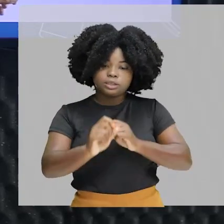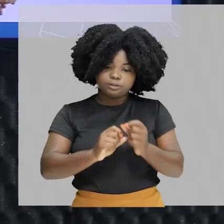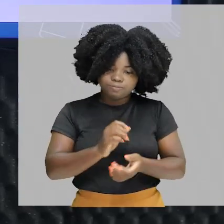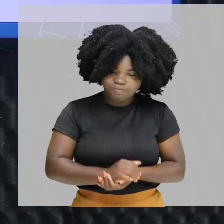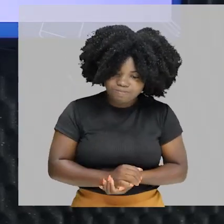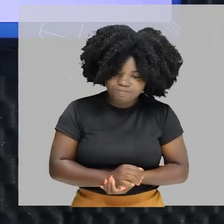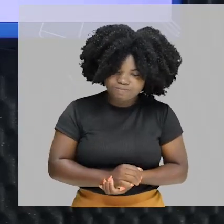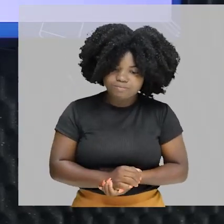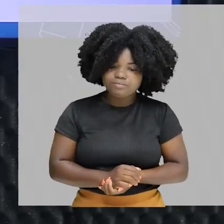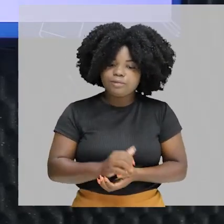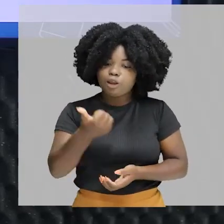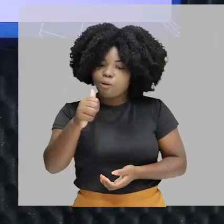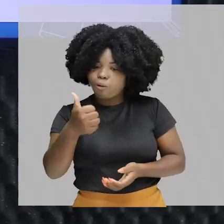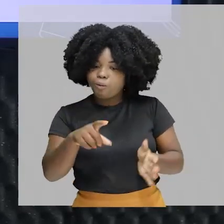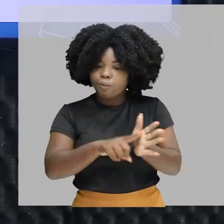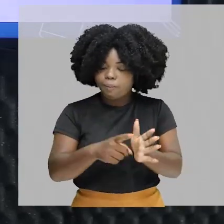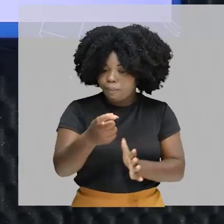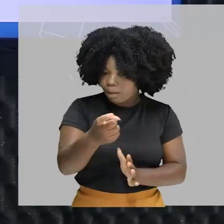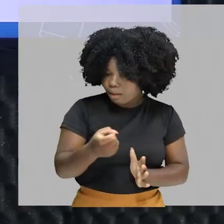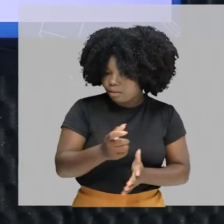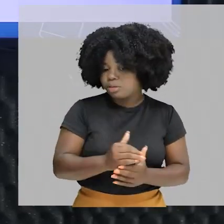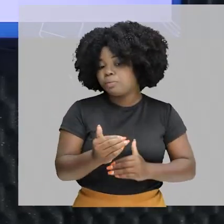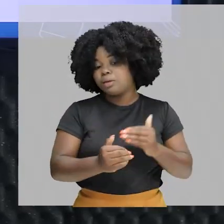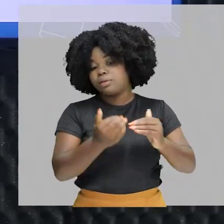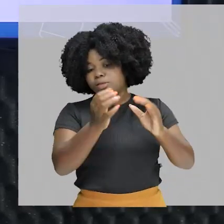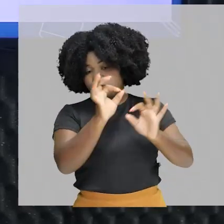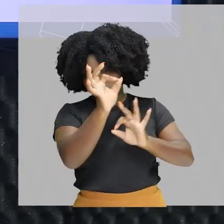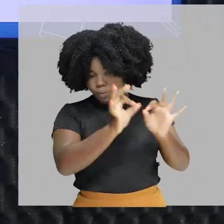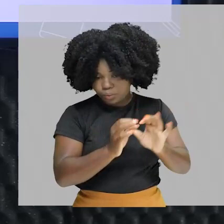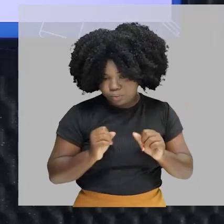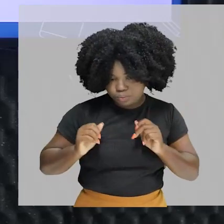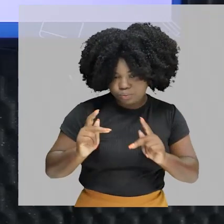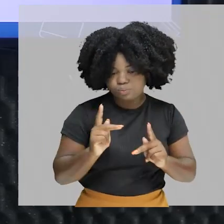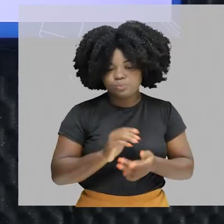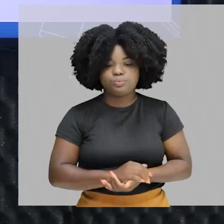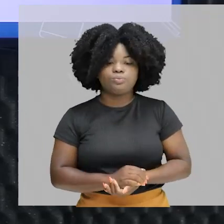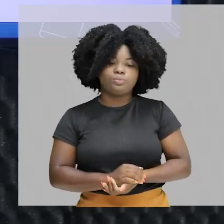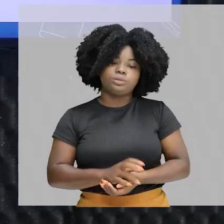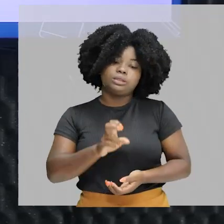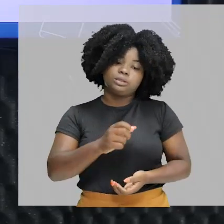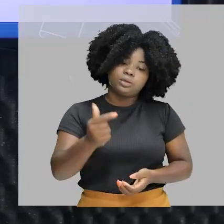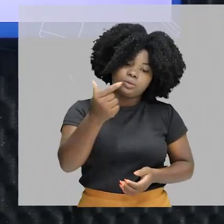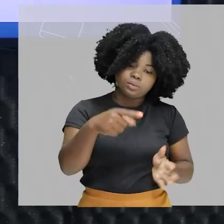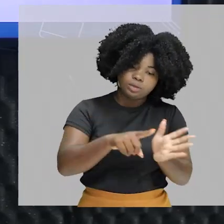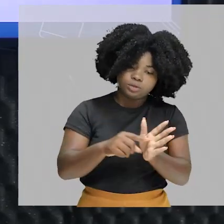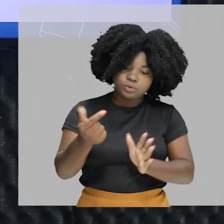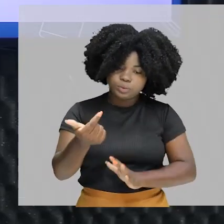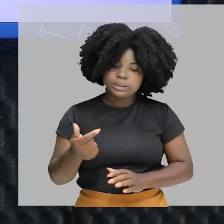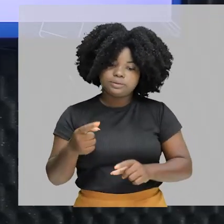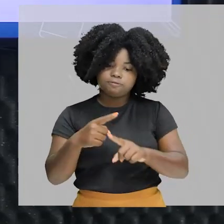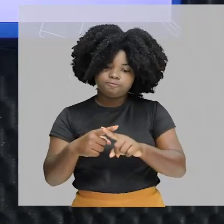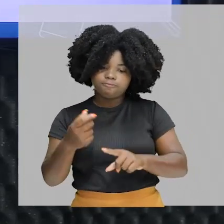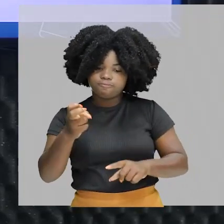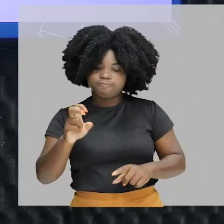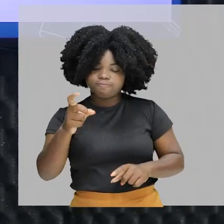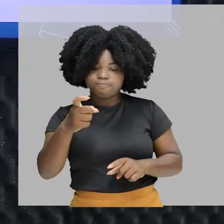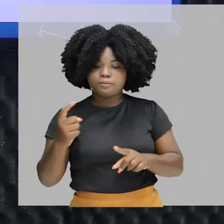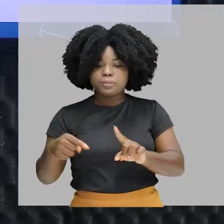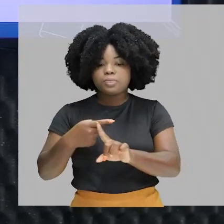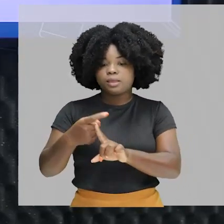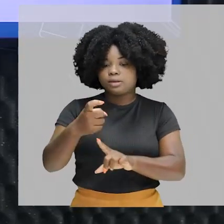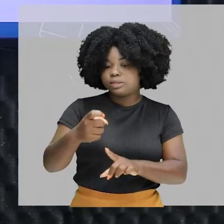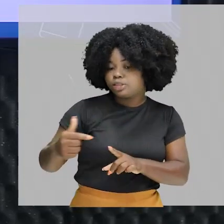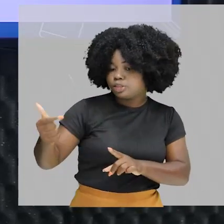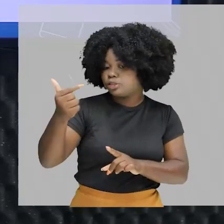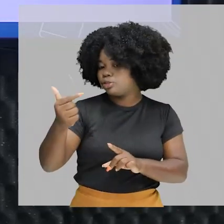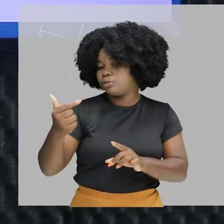multiplica 11 menos x. Estamos desenvolvendo aqui, ó, 5 ao quadrado menos 2 vezes 5x mais